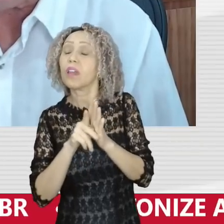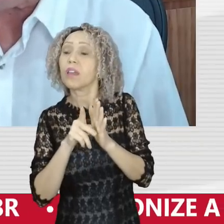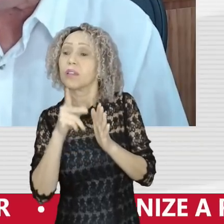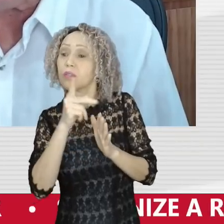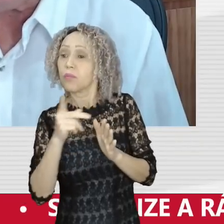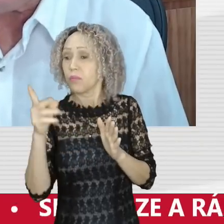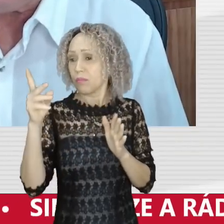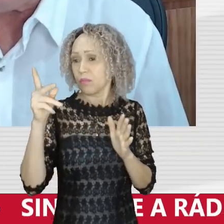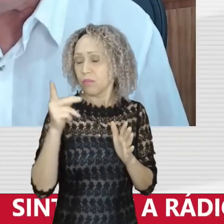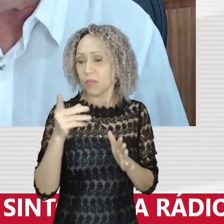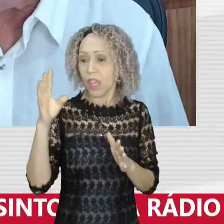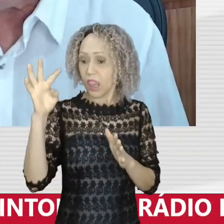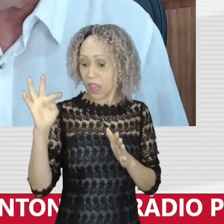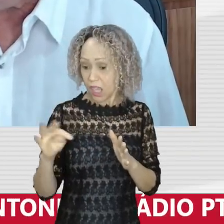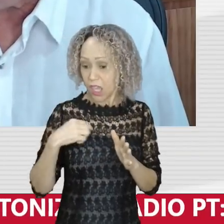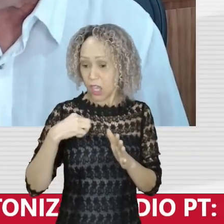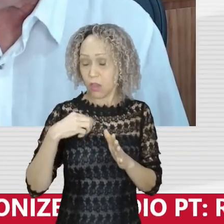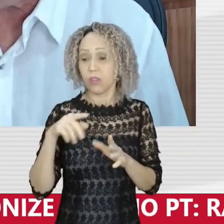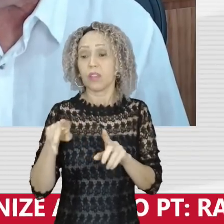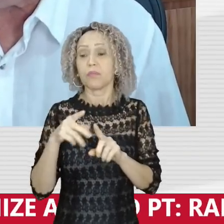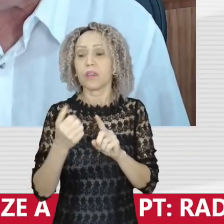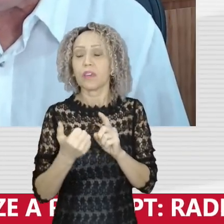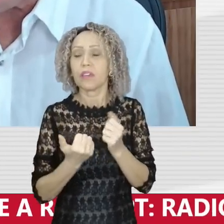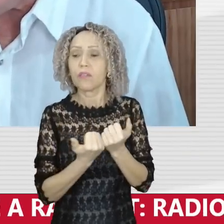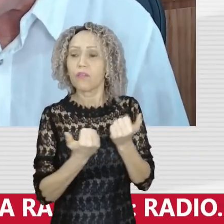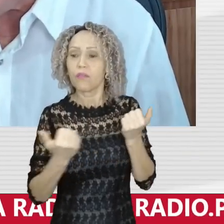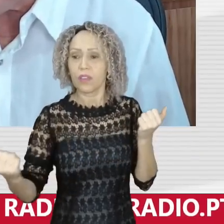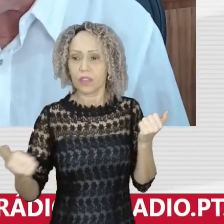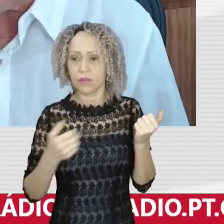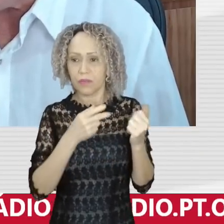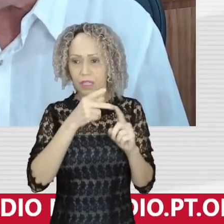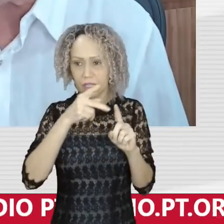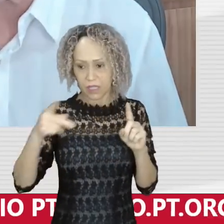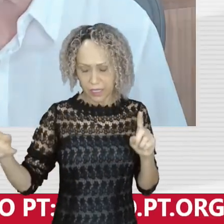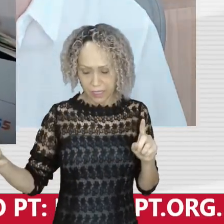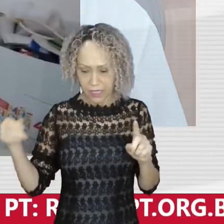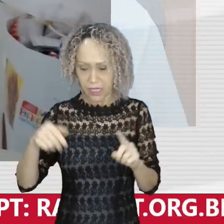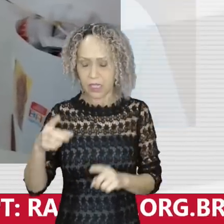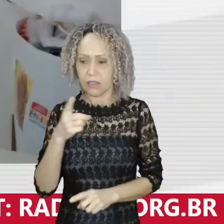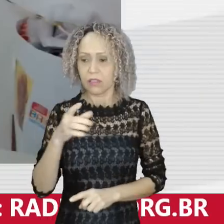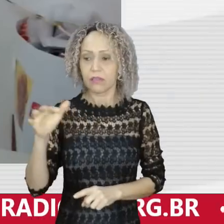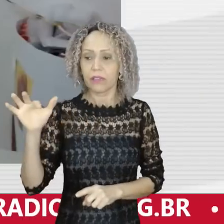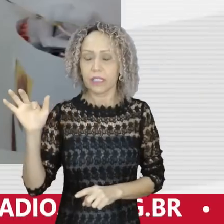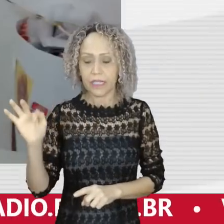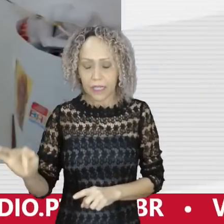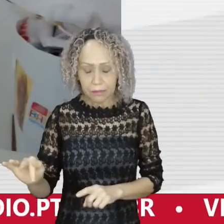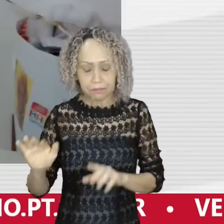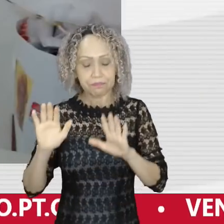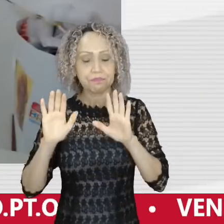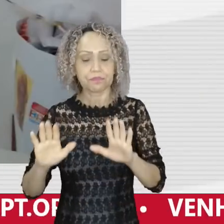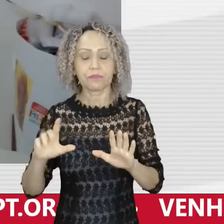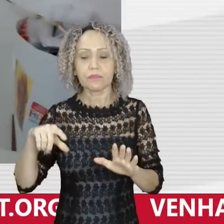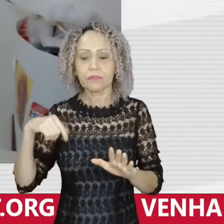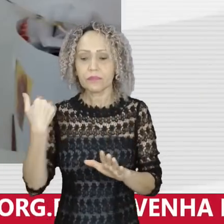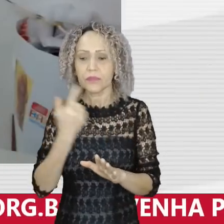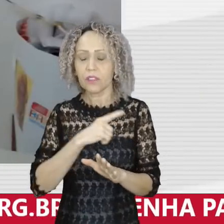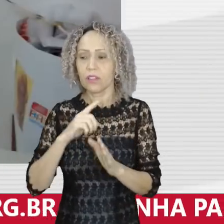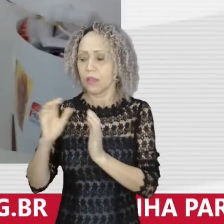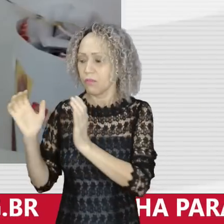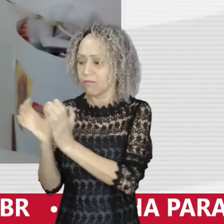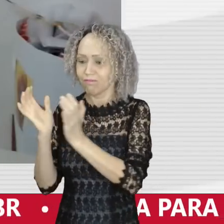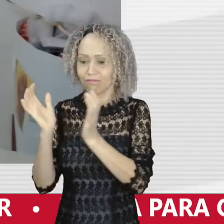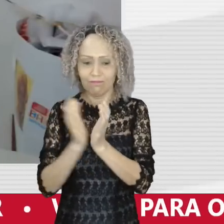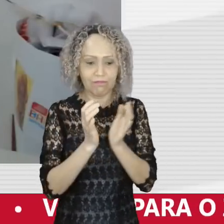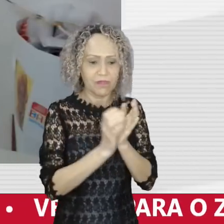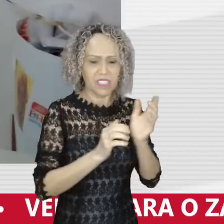partido. Bom, é isso, nós estamos aqui, nós temos várias equipes trabalhando muito. Uma equipe